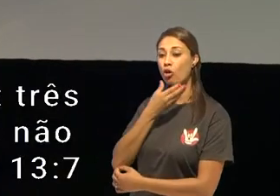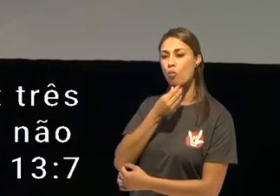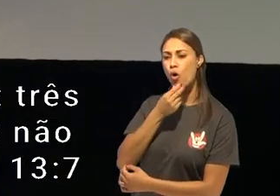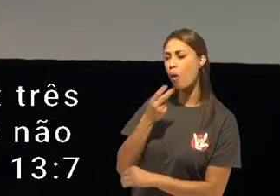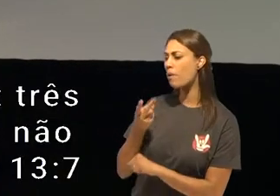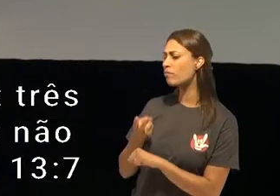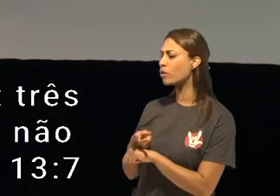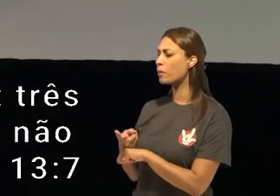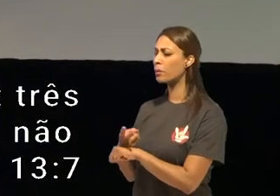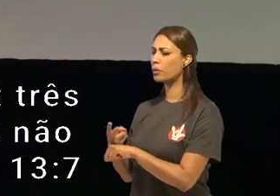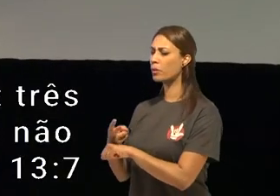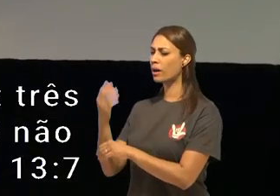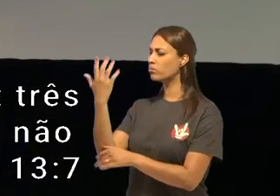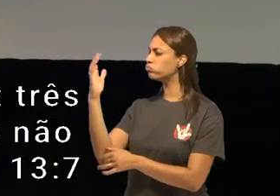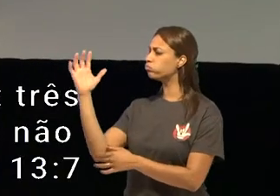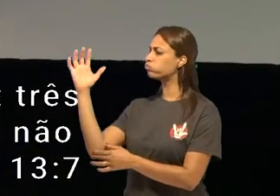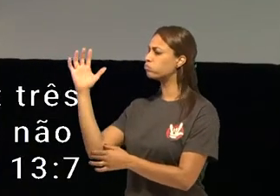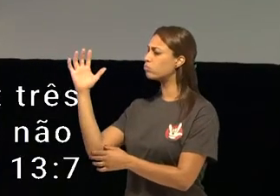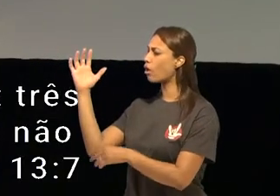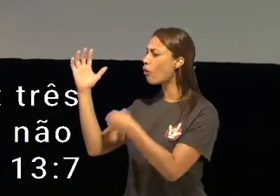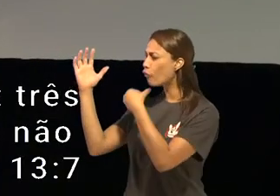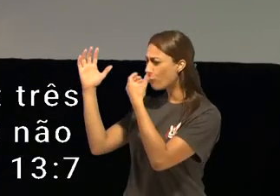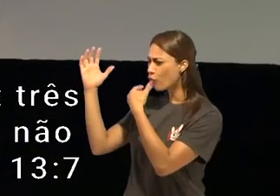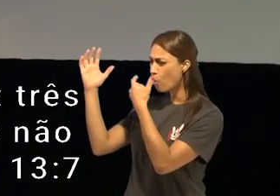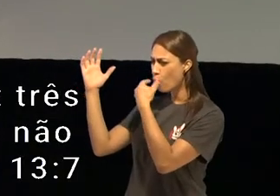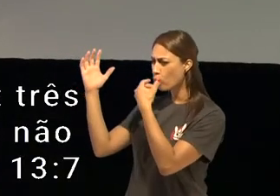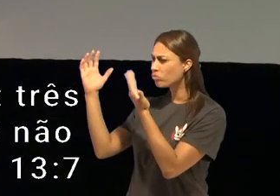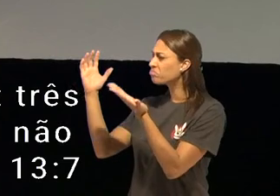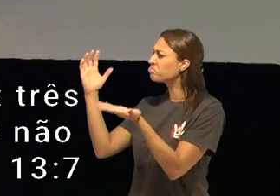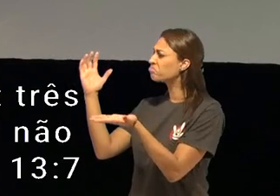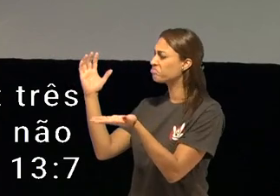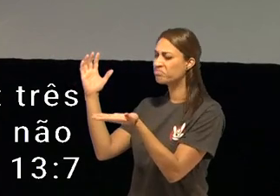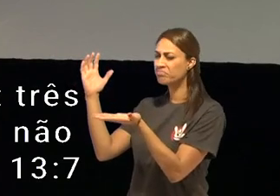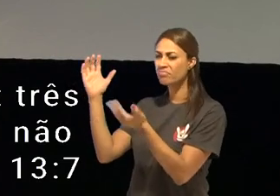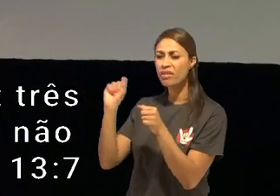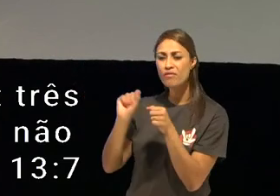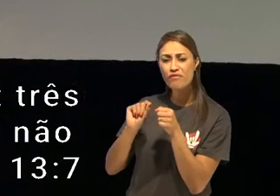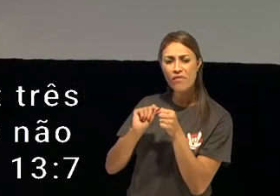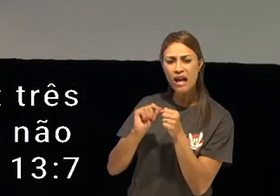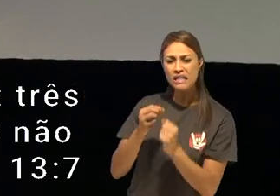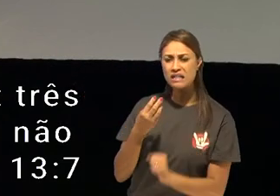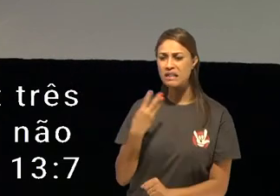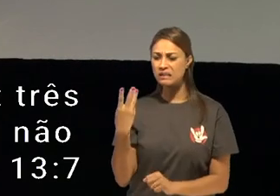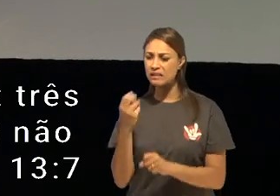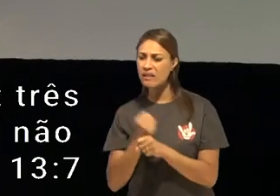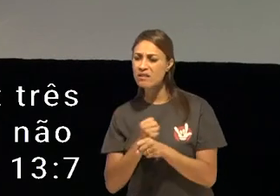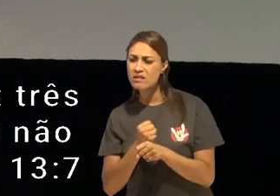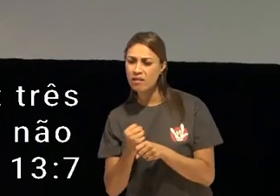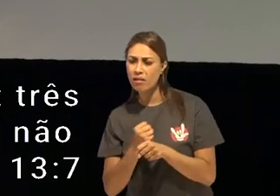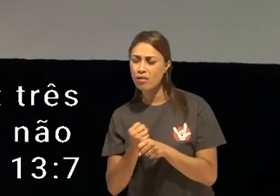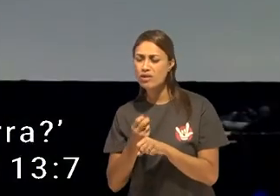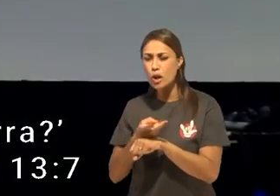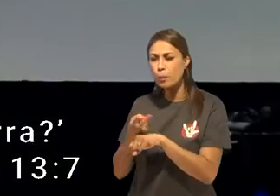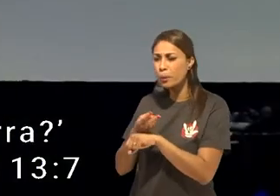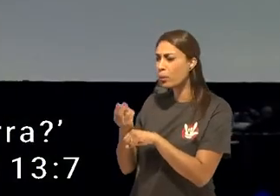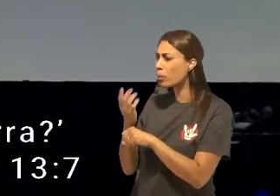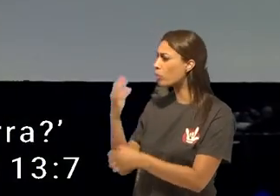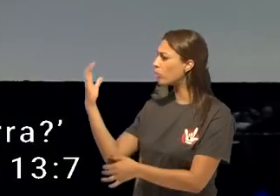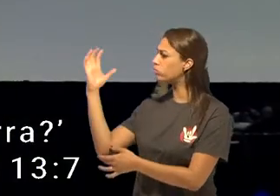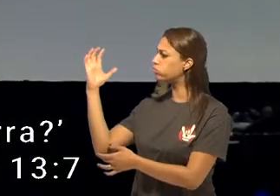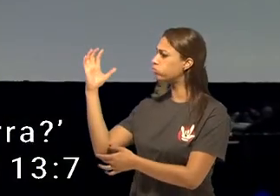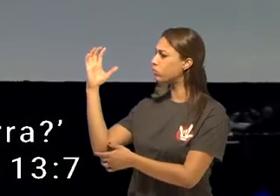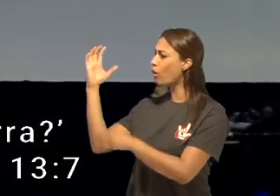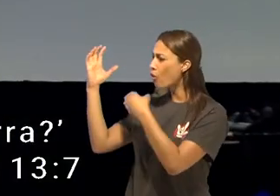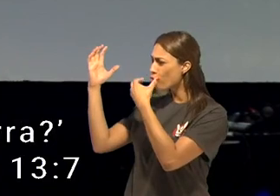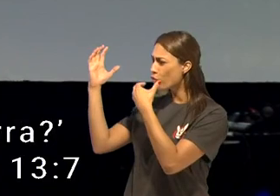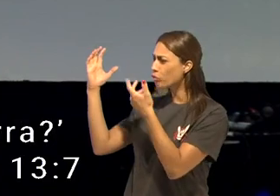isso disse ao que cuidava da vinha: já faz 3 anos que venho procurar fruto nessa figueira e não acho. Por